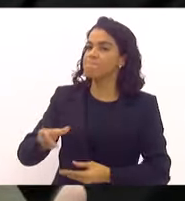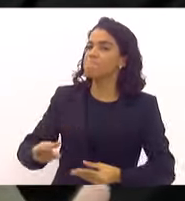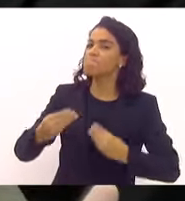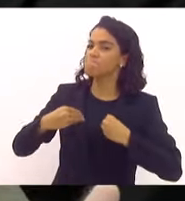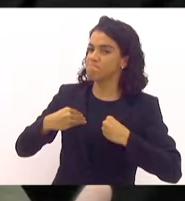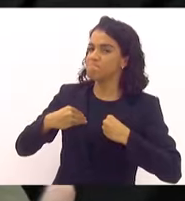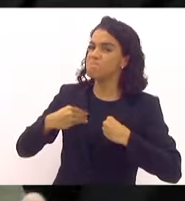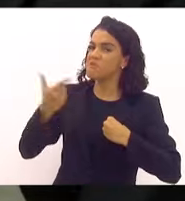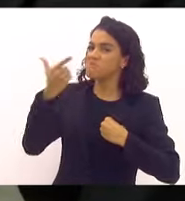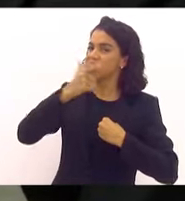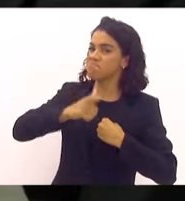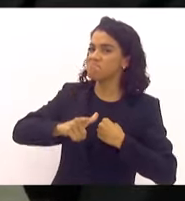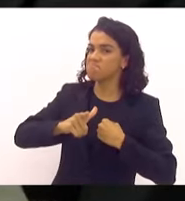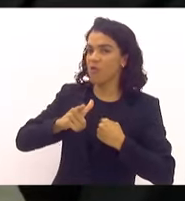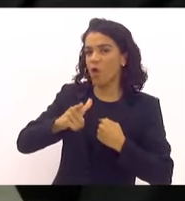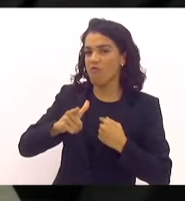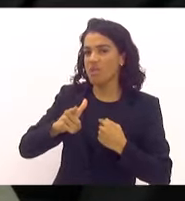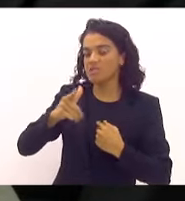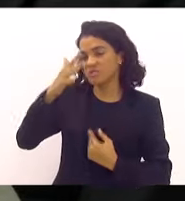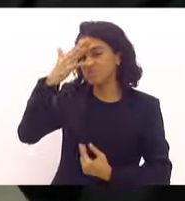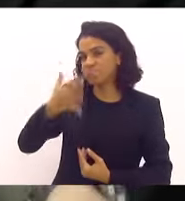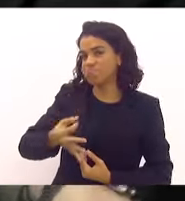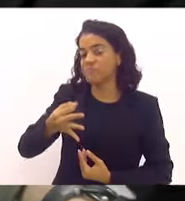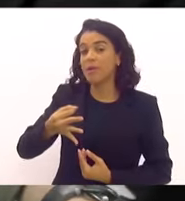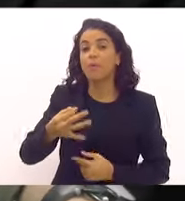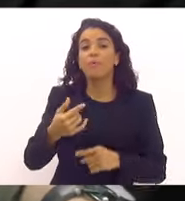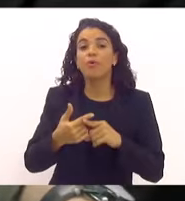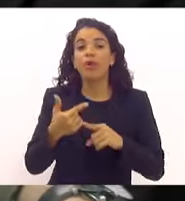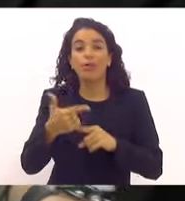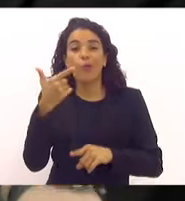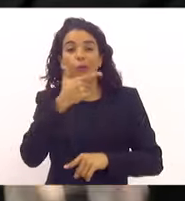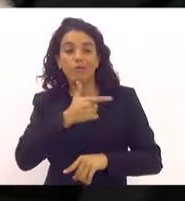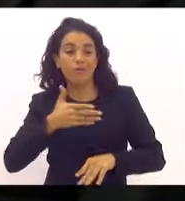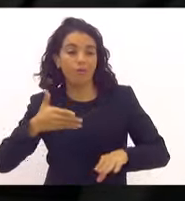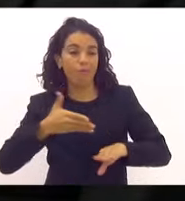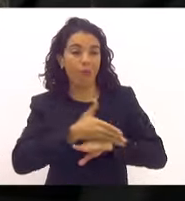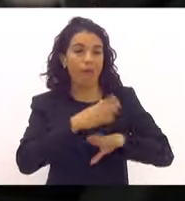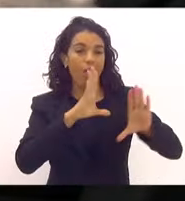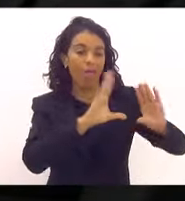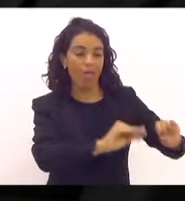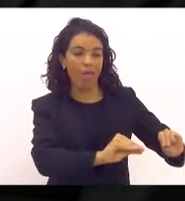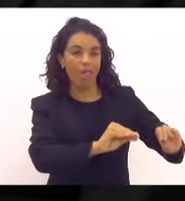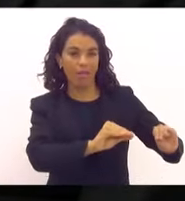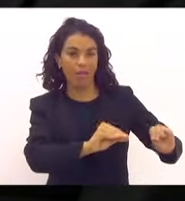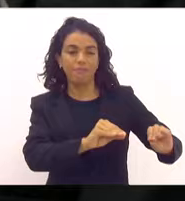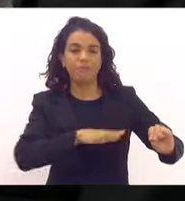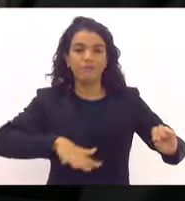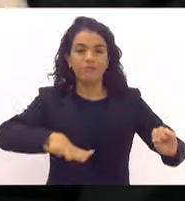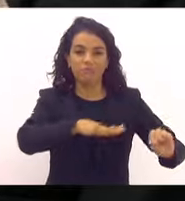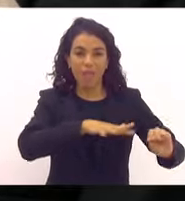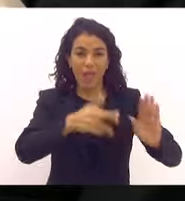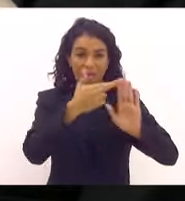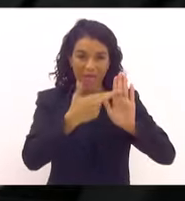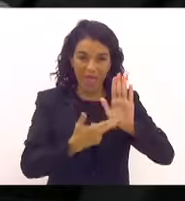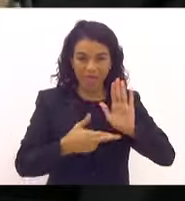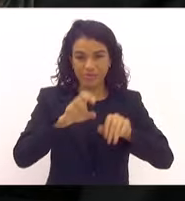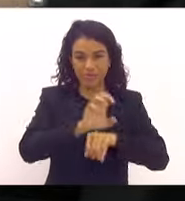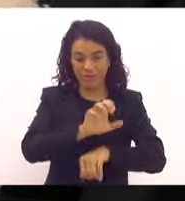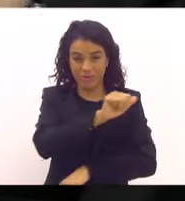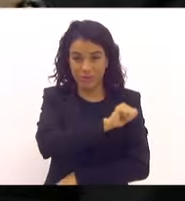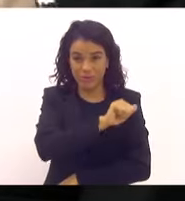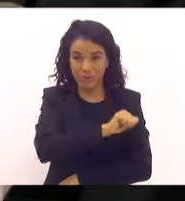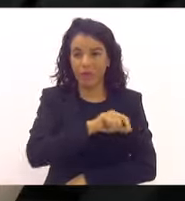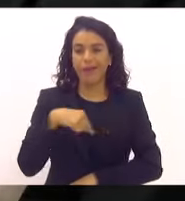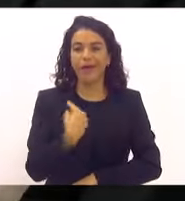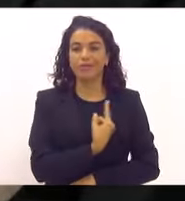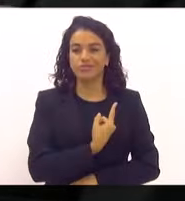me convence, né? Quer dizer, se a gente puder não invadir a competência, estabelecimento de regra, que no Estado do Rio de Janeiro a gente